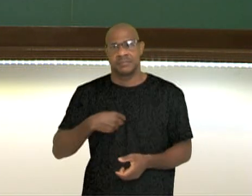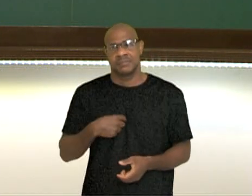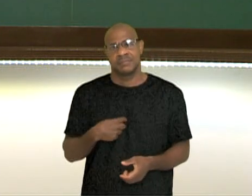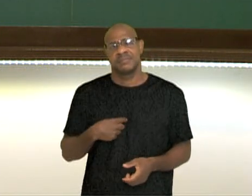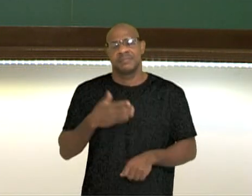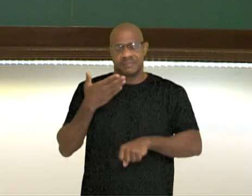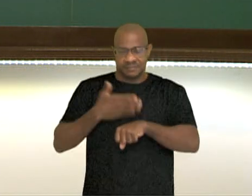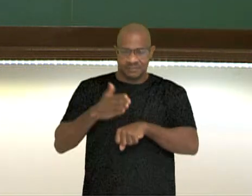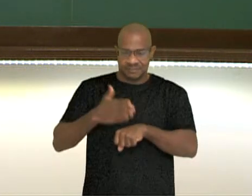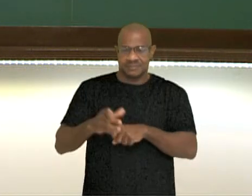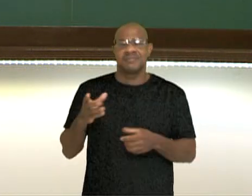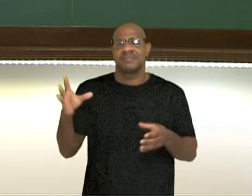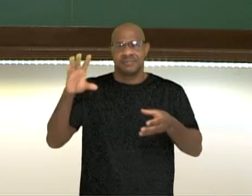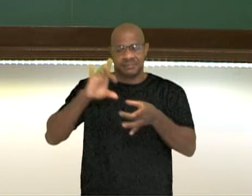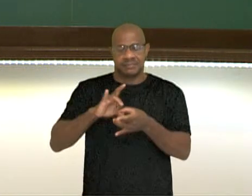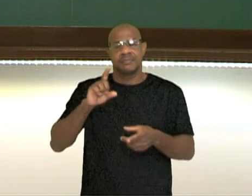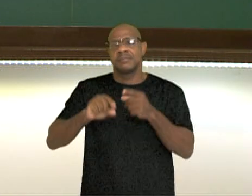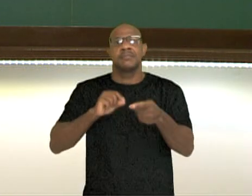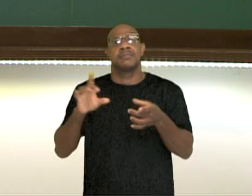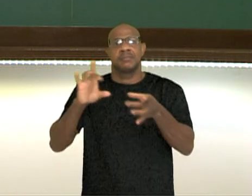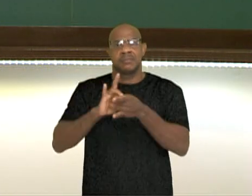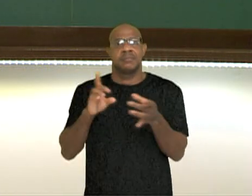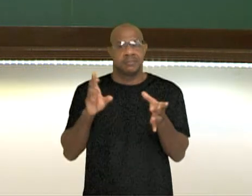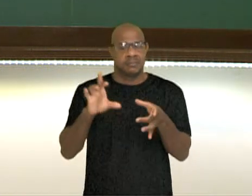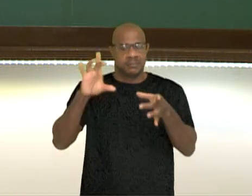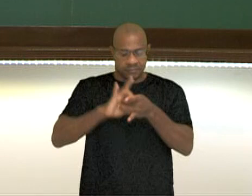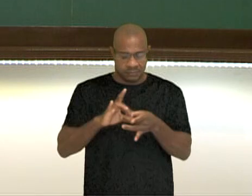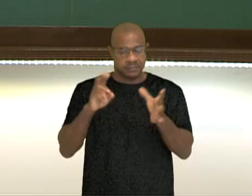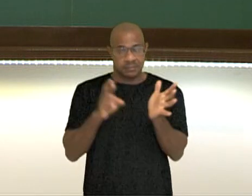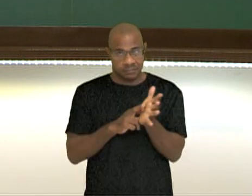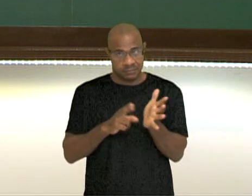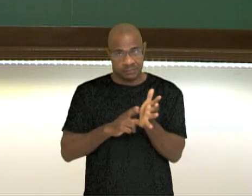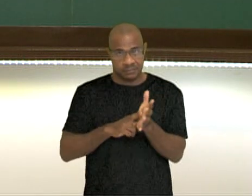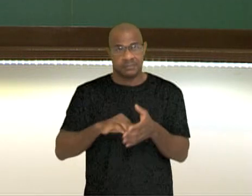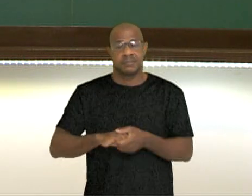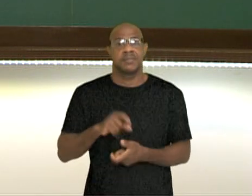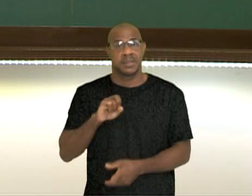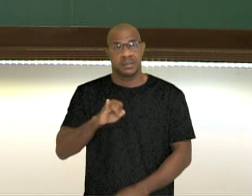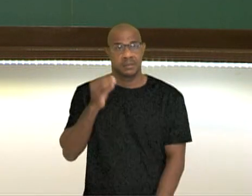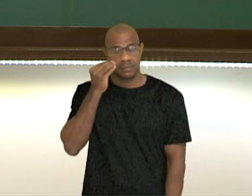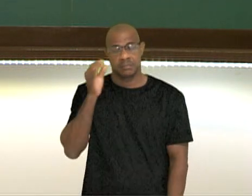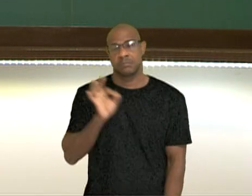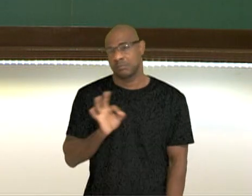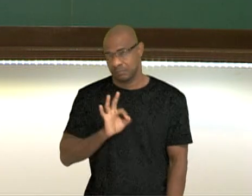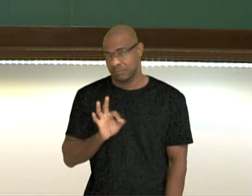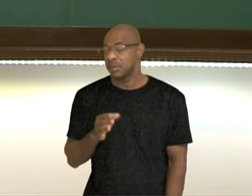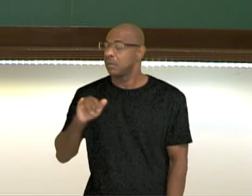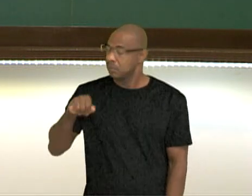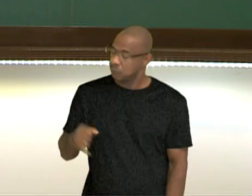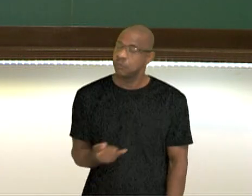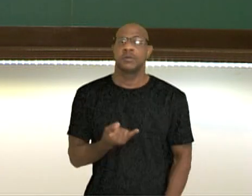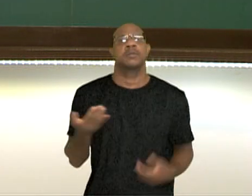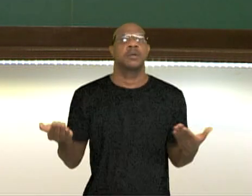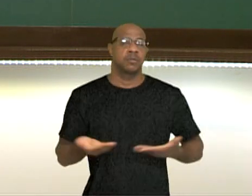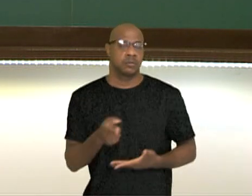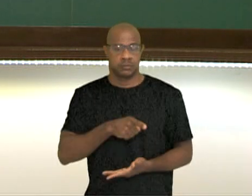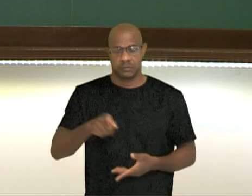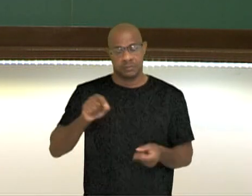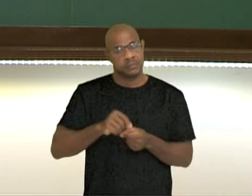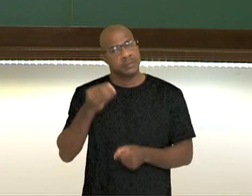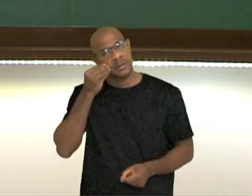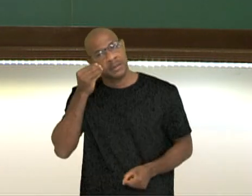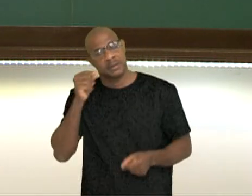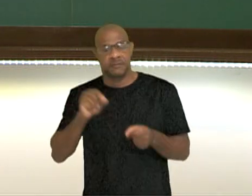ritmo da ginga, como se estivesse fazendo, tá bom? Então, se você não experimentou, né, aproveite aí na sua casa,